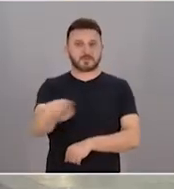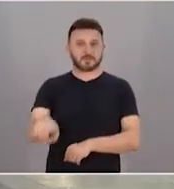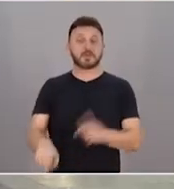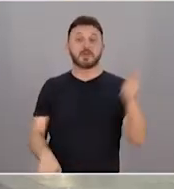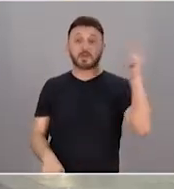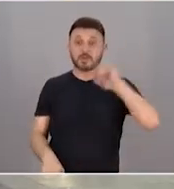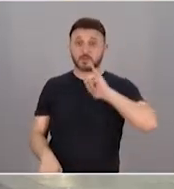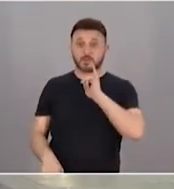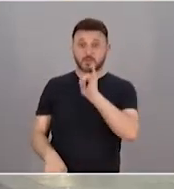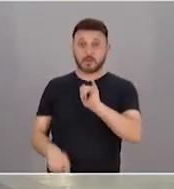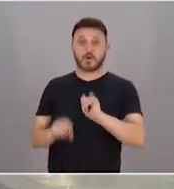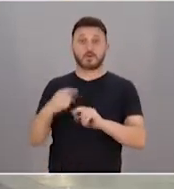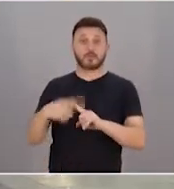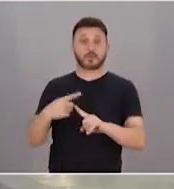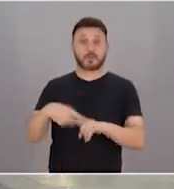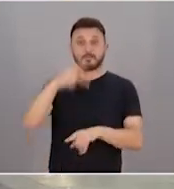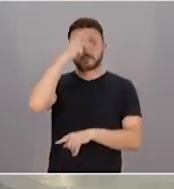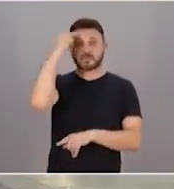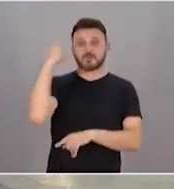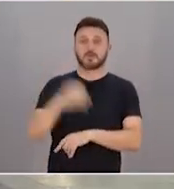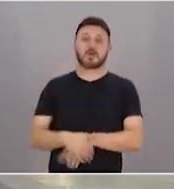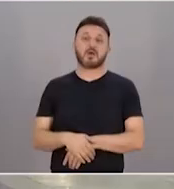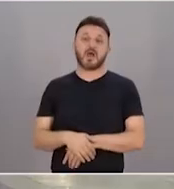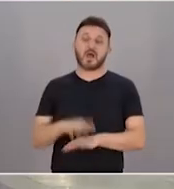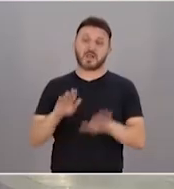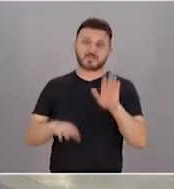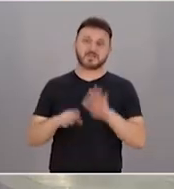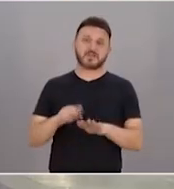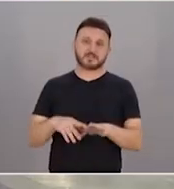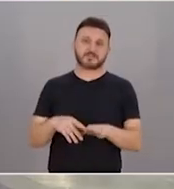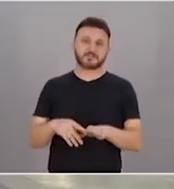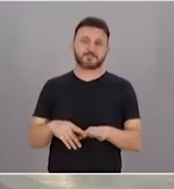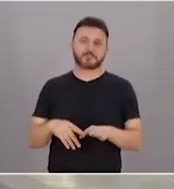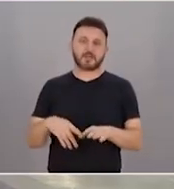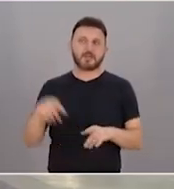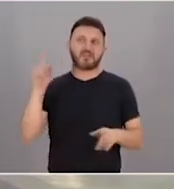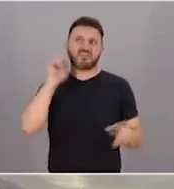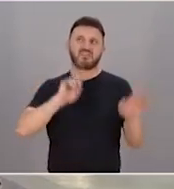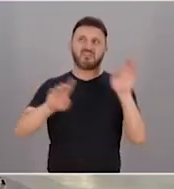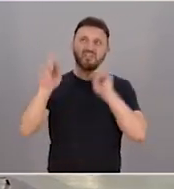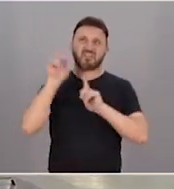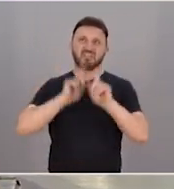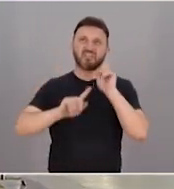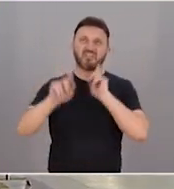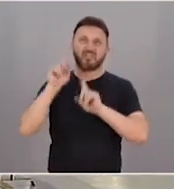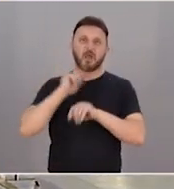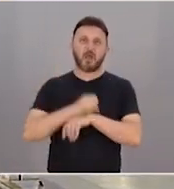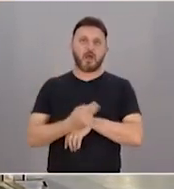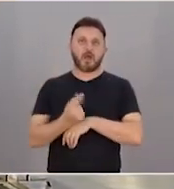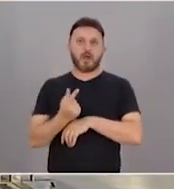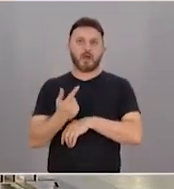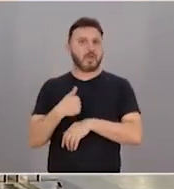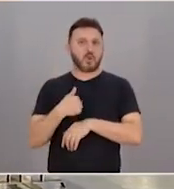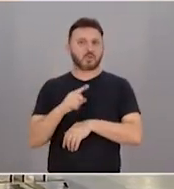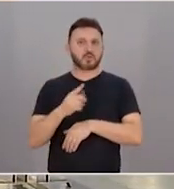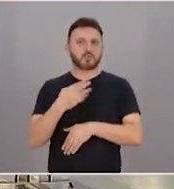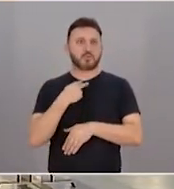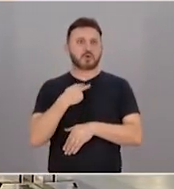Repito, porque quando alguém escuta uma homilia como essa, corre o risco de pensar: mas eu não dou conta de ir para o mundo